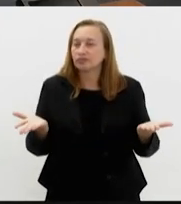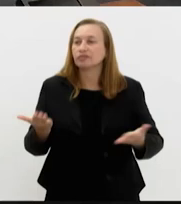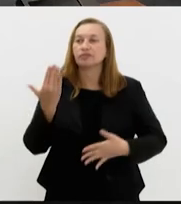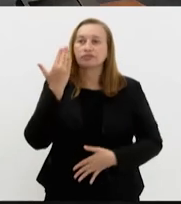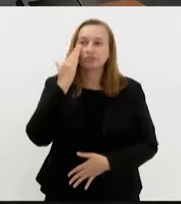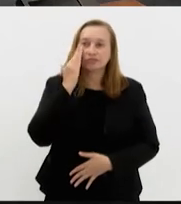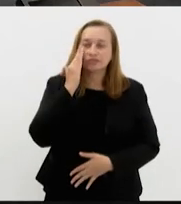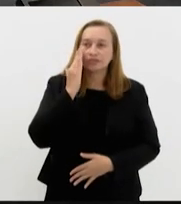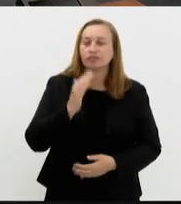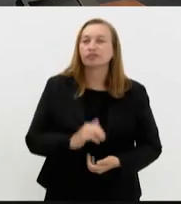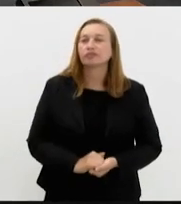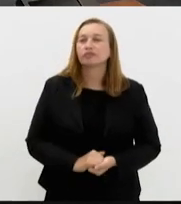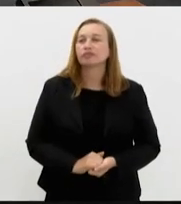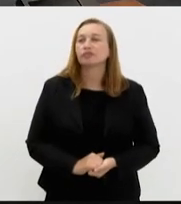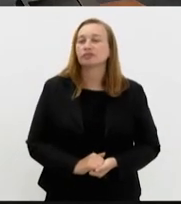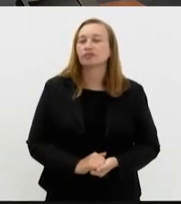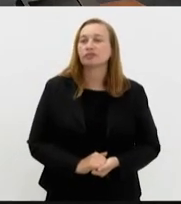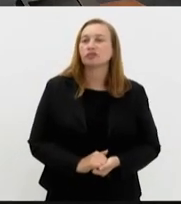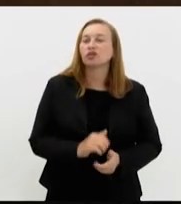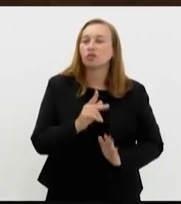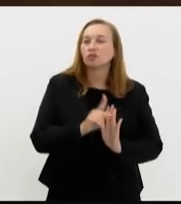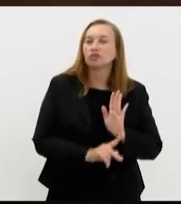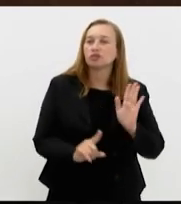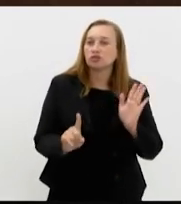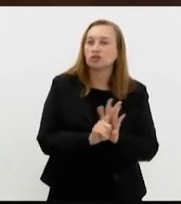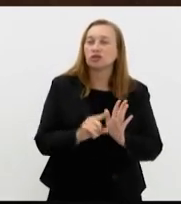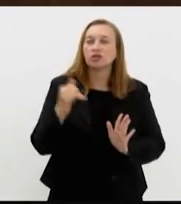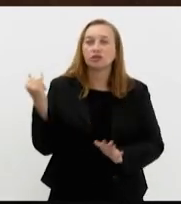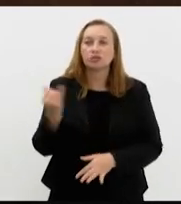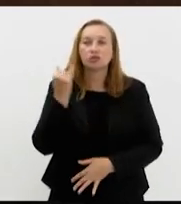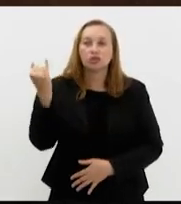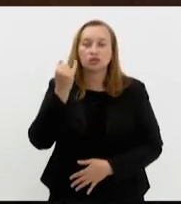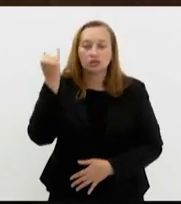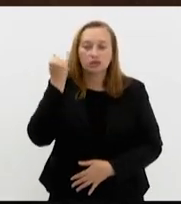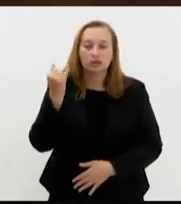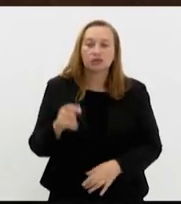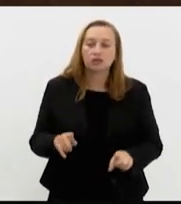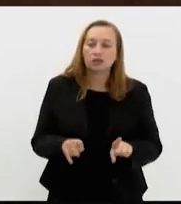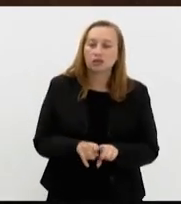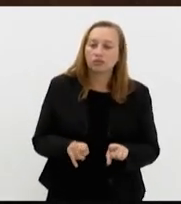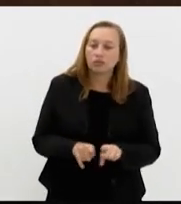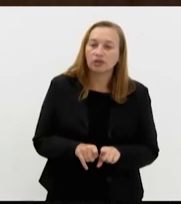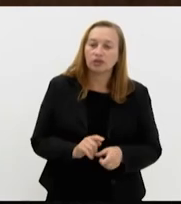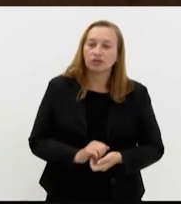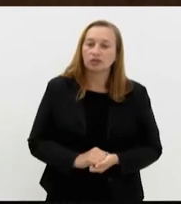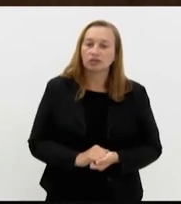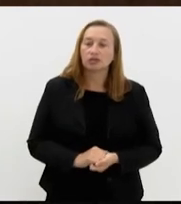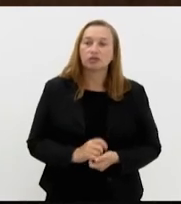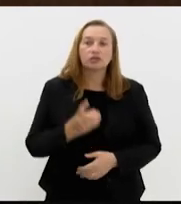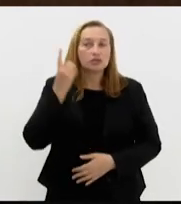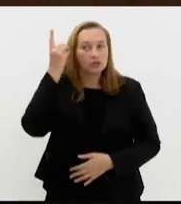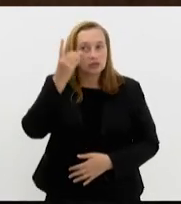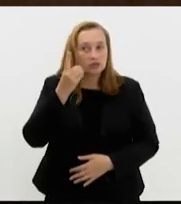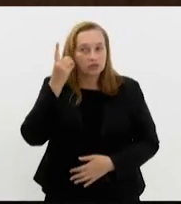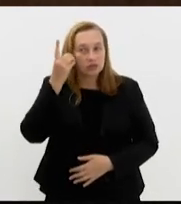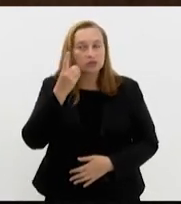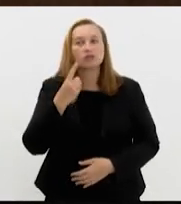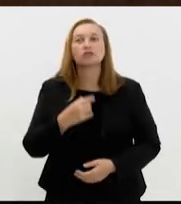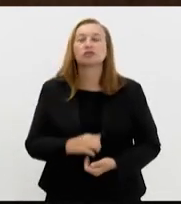ser um projeto de lei importante, e também os deputados que